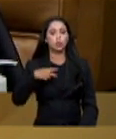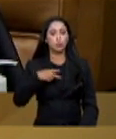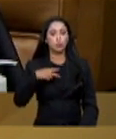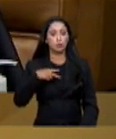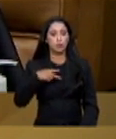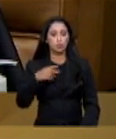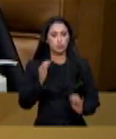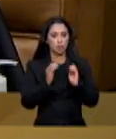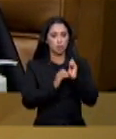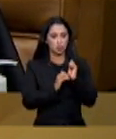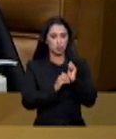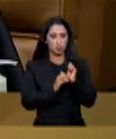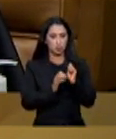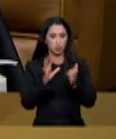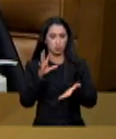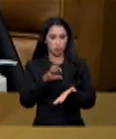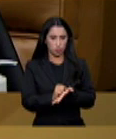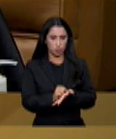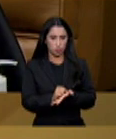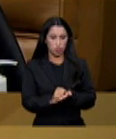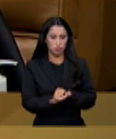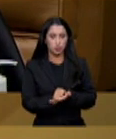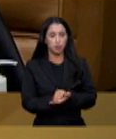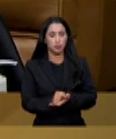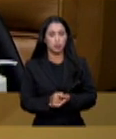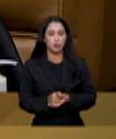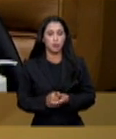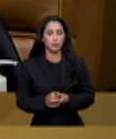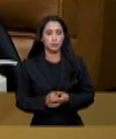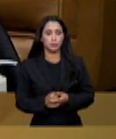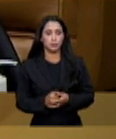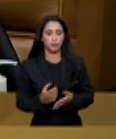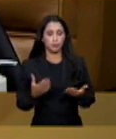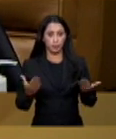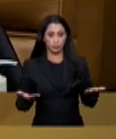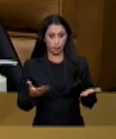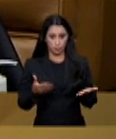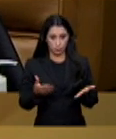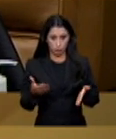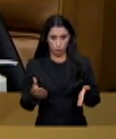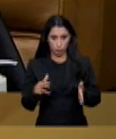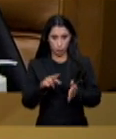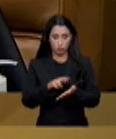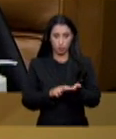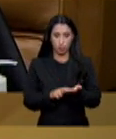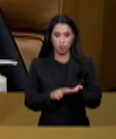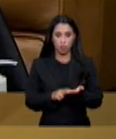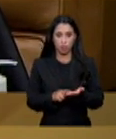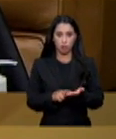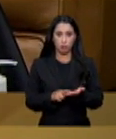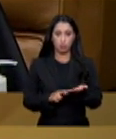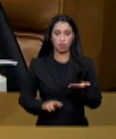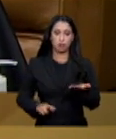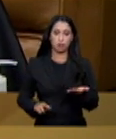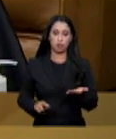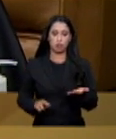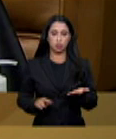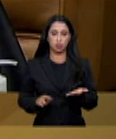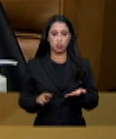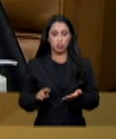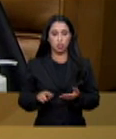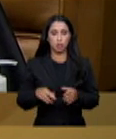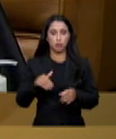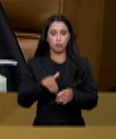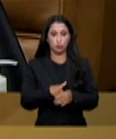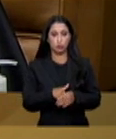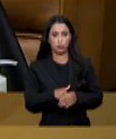Na perspectiva que o relator traz à colação, há o multicitado